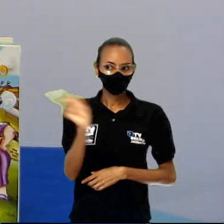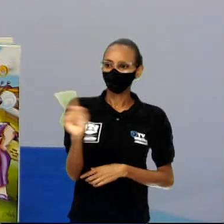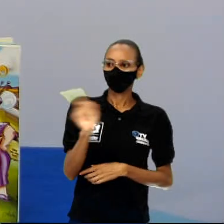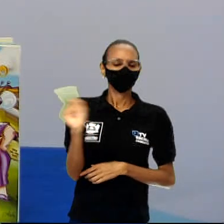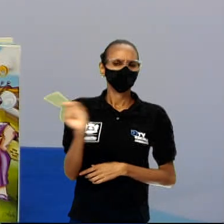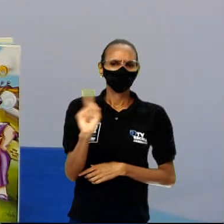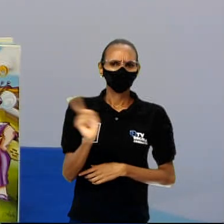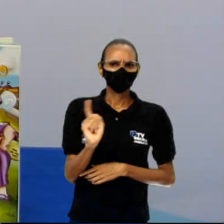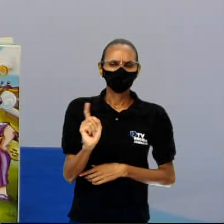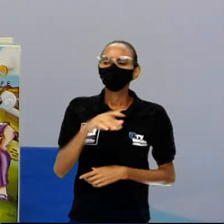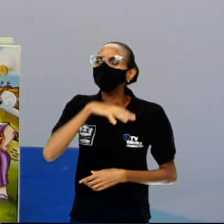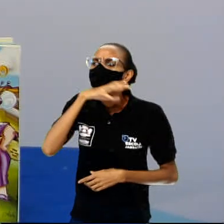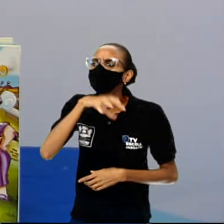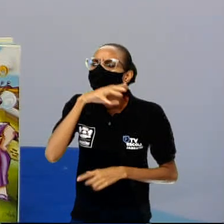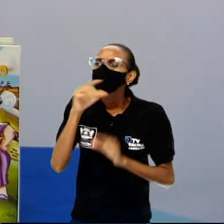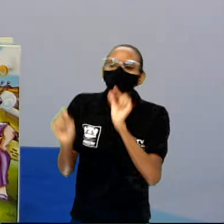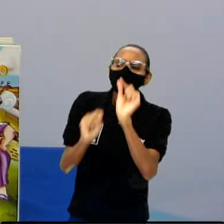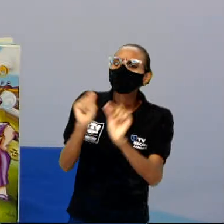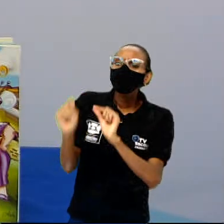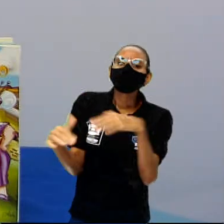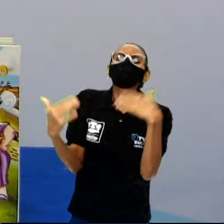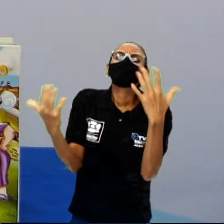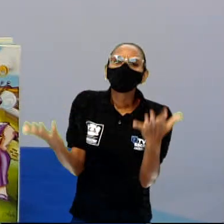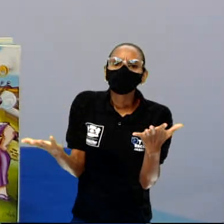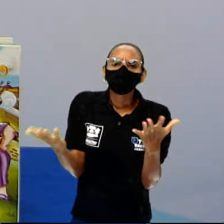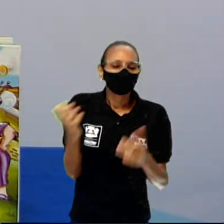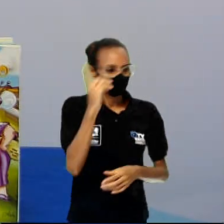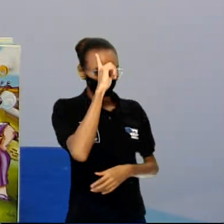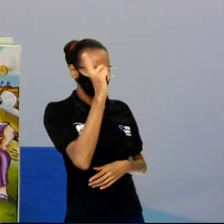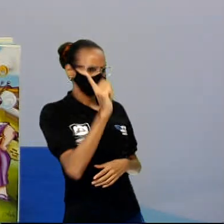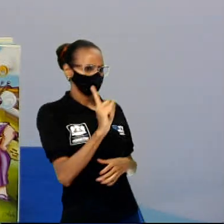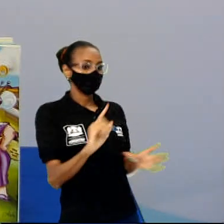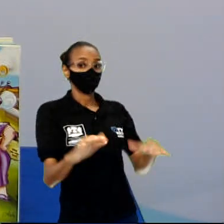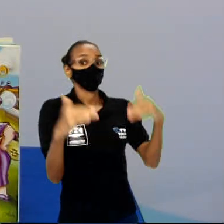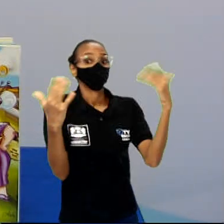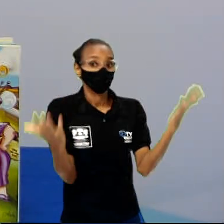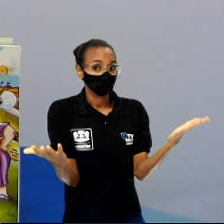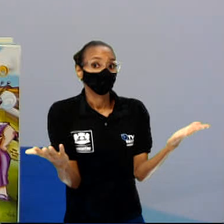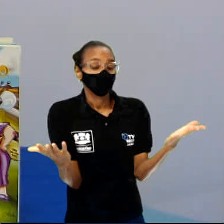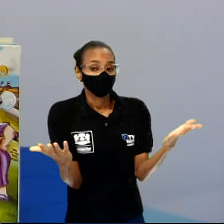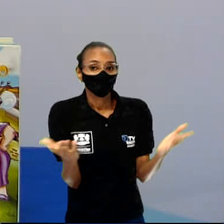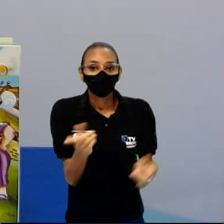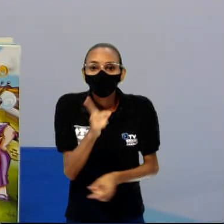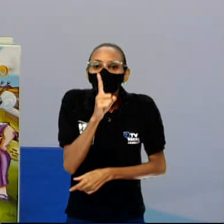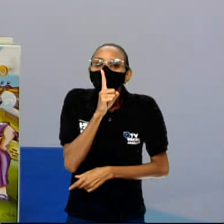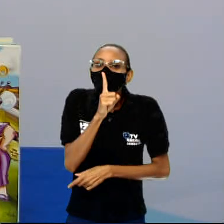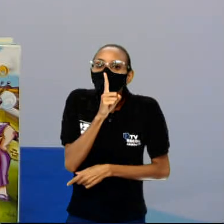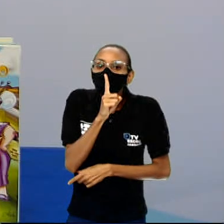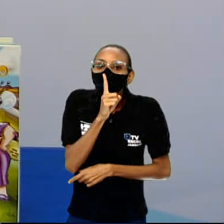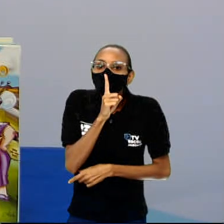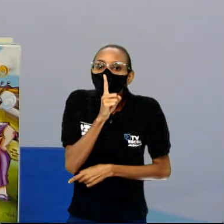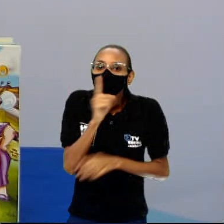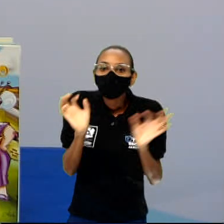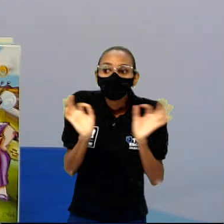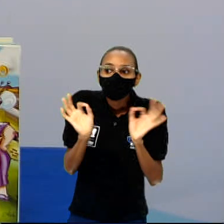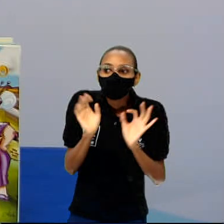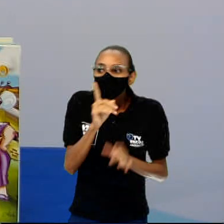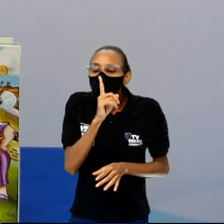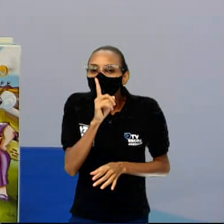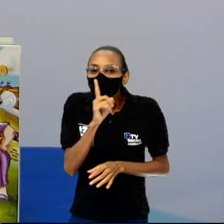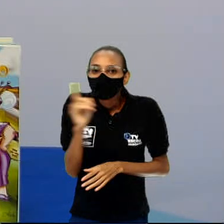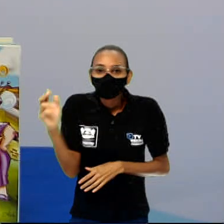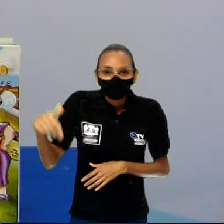que bicho é? Não sei, que bicho será? Também não sei. Shhh, continue em silêncio, ele está vindo para